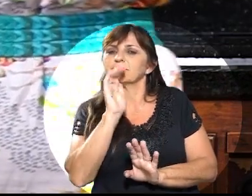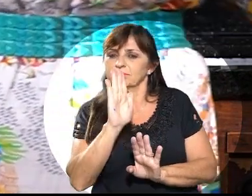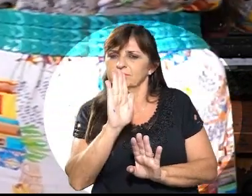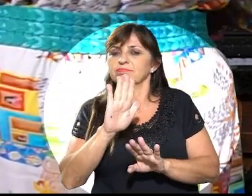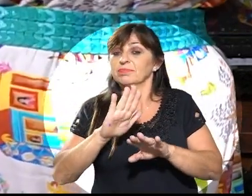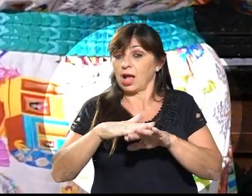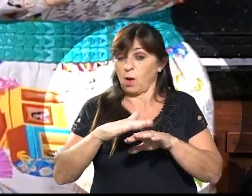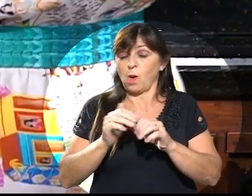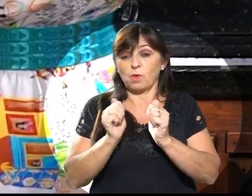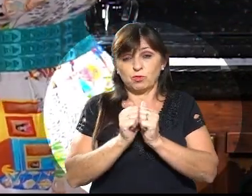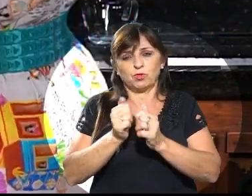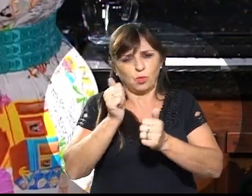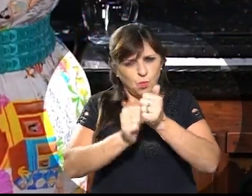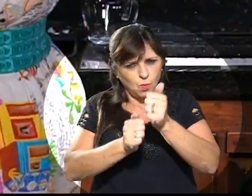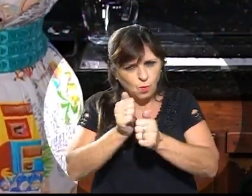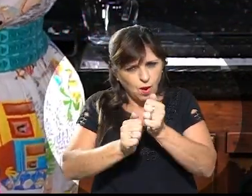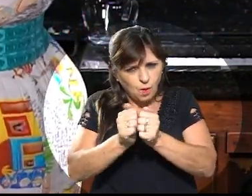arroz.